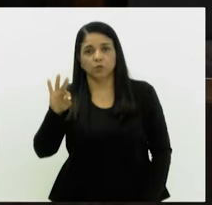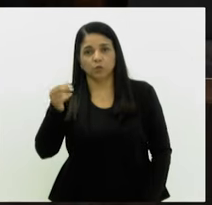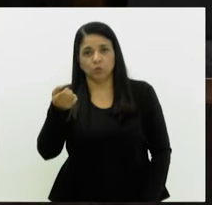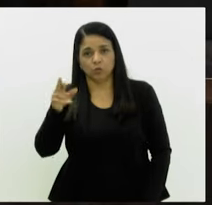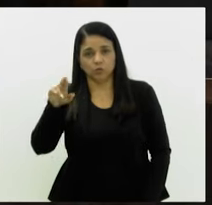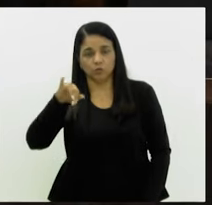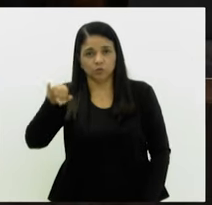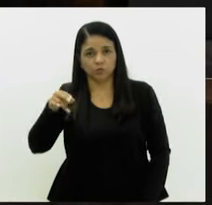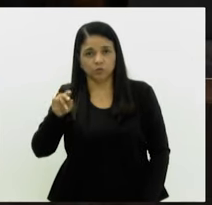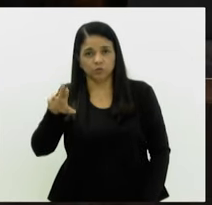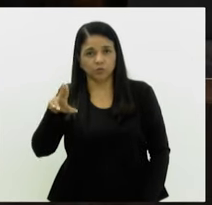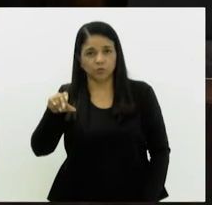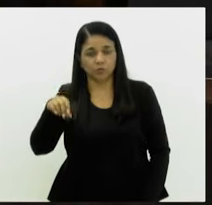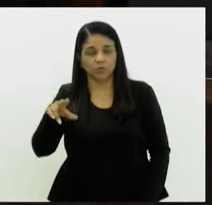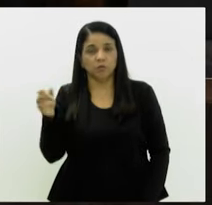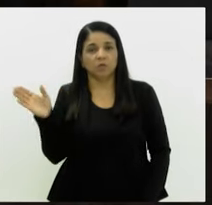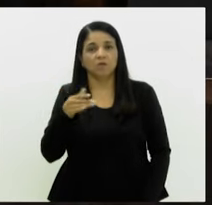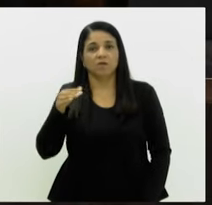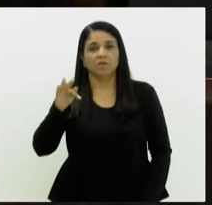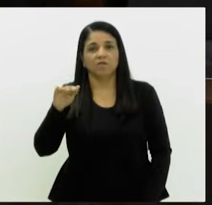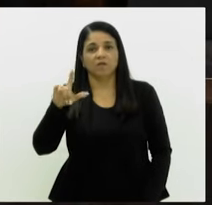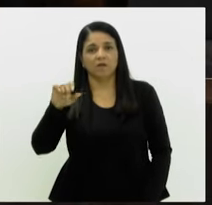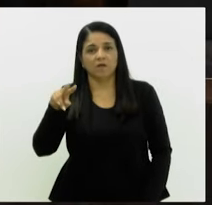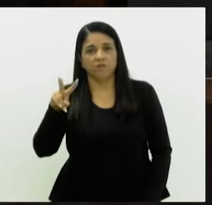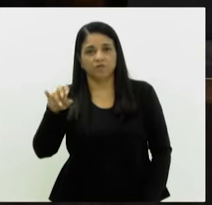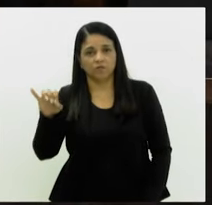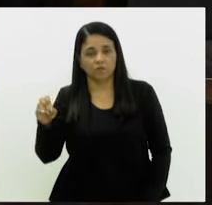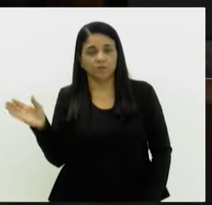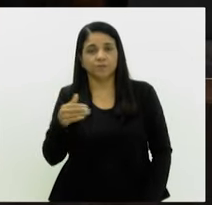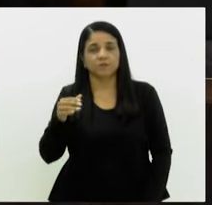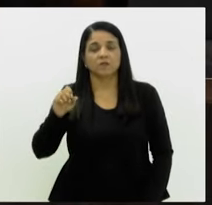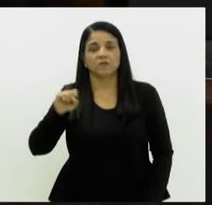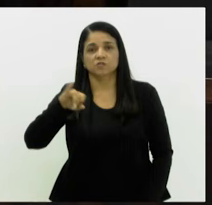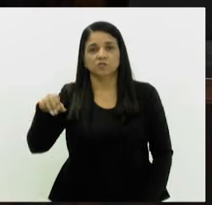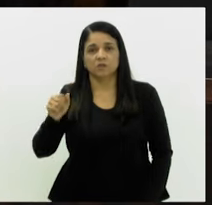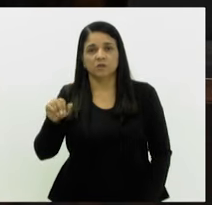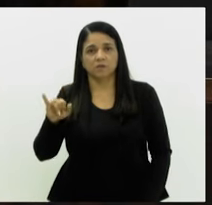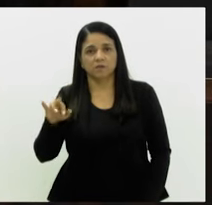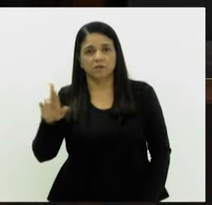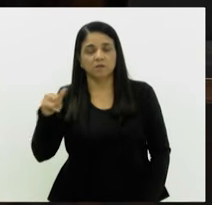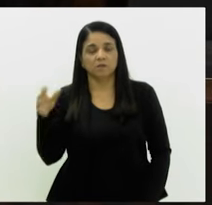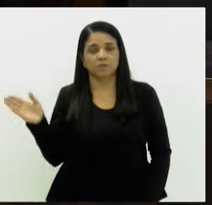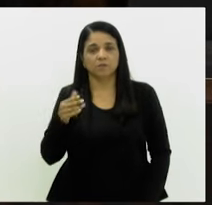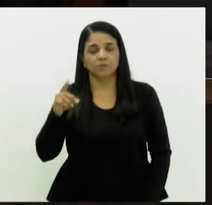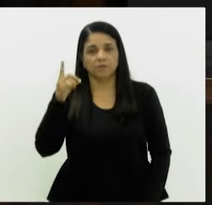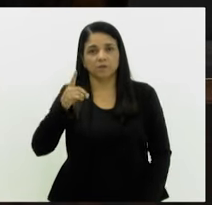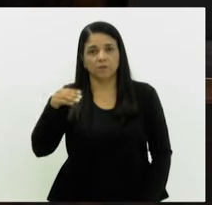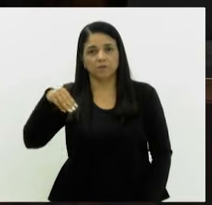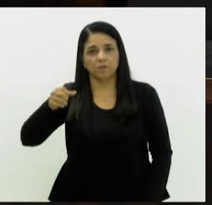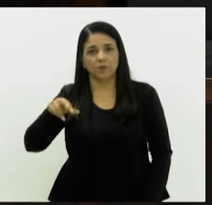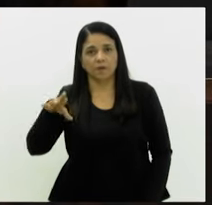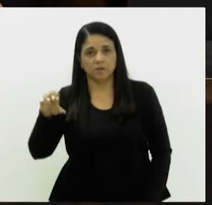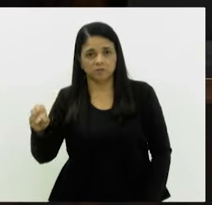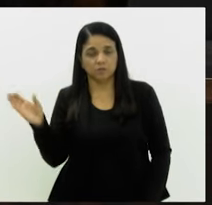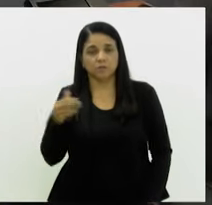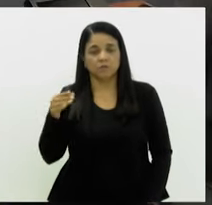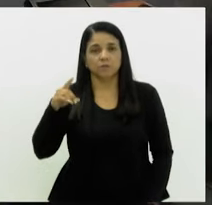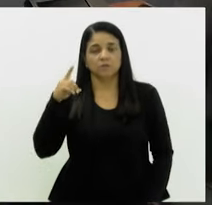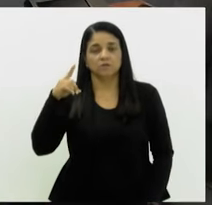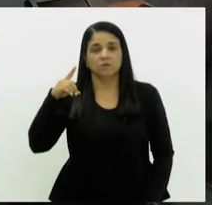Serafini, deputado Jari Oliveira, deputado Márcio Gualberto, deputado Fred